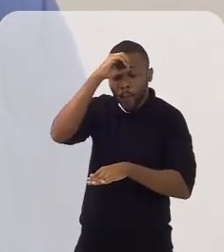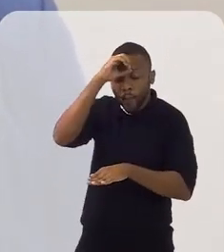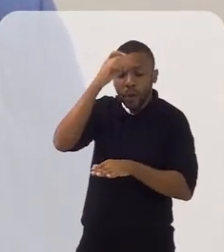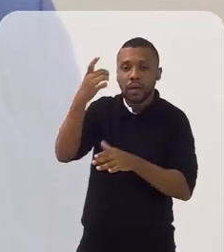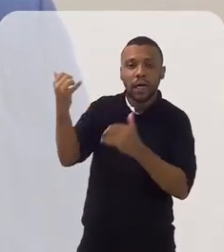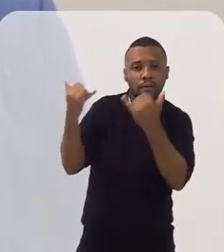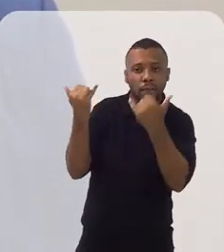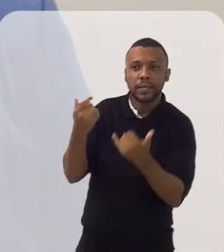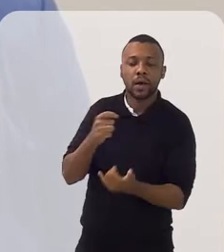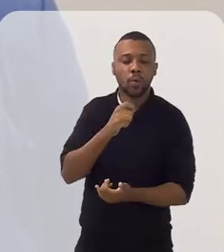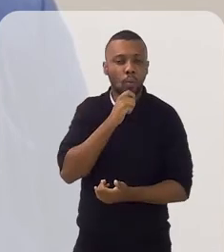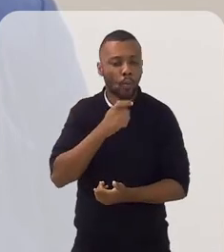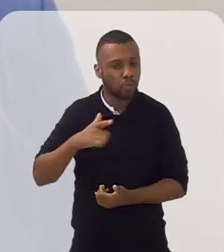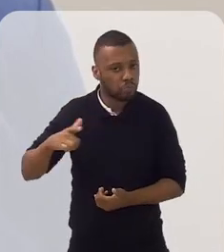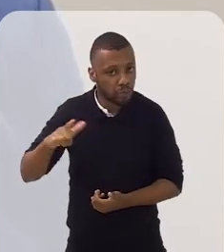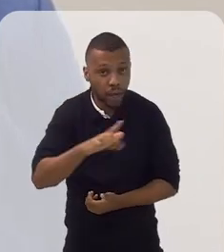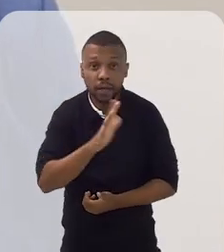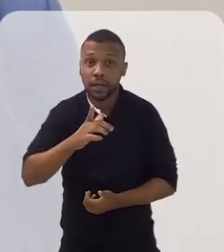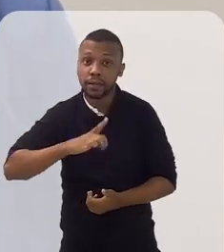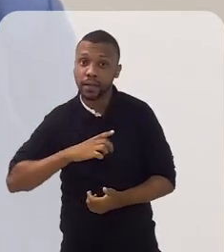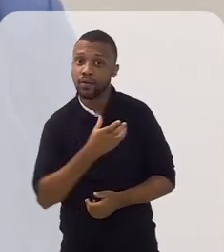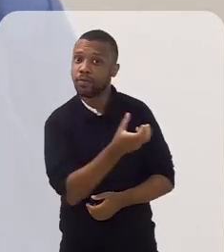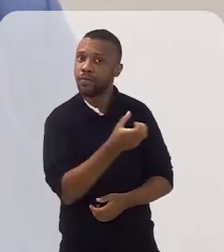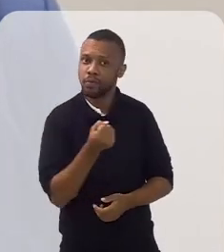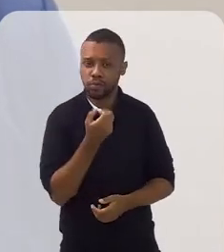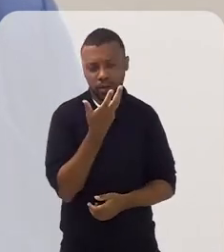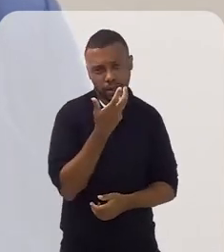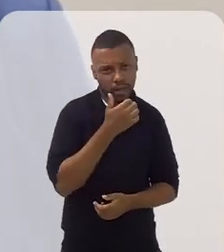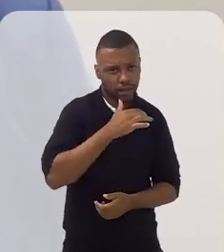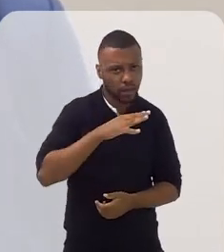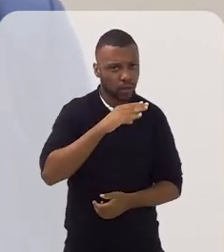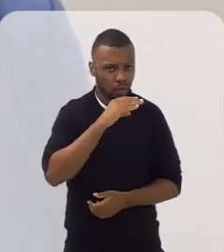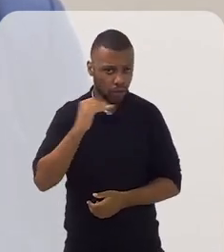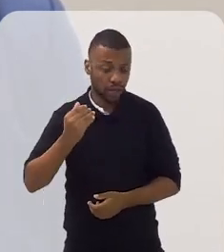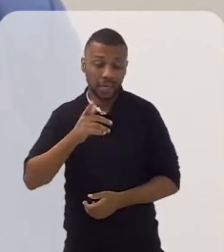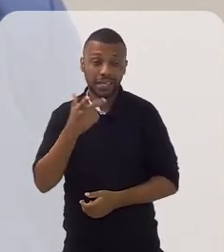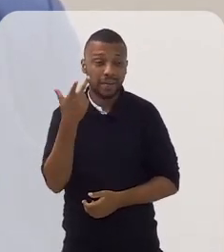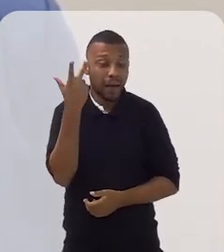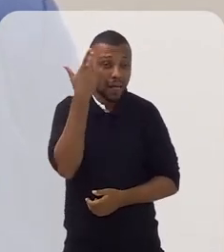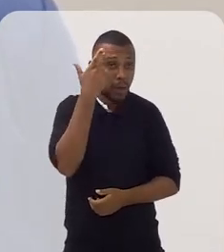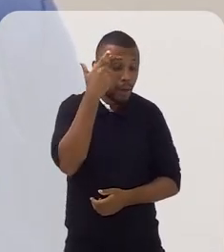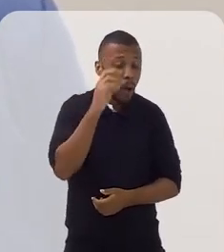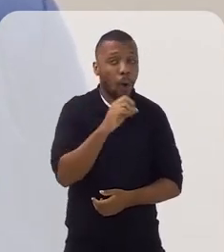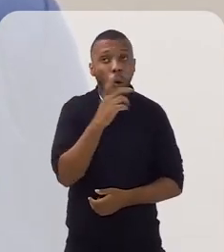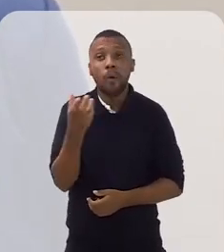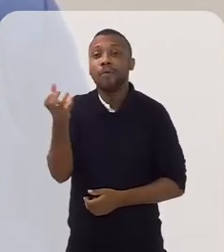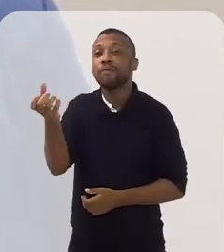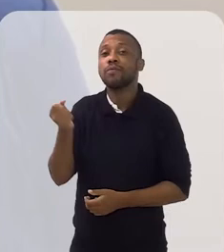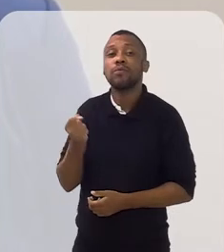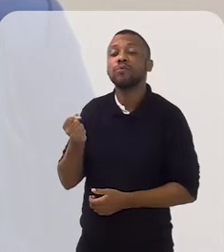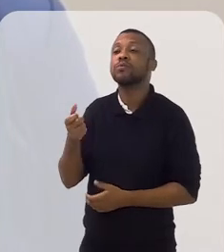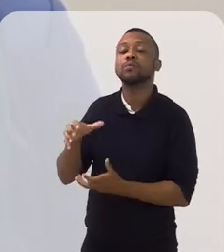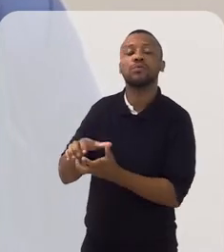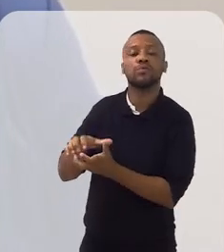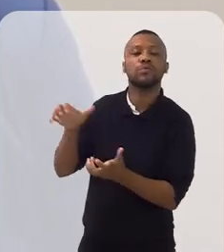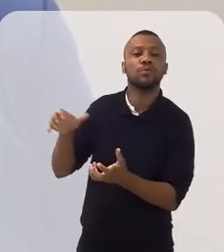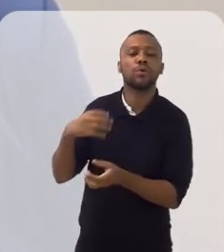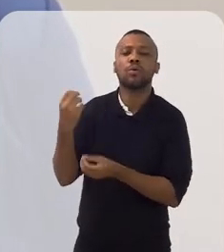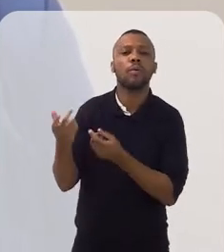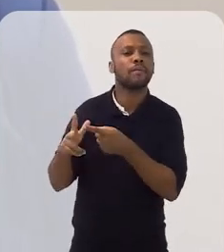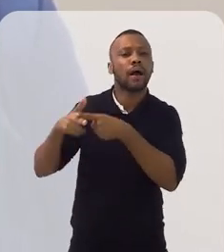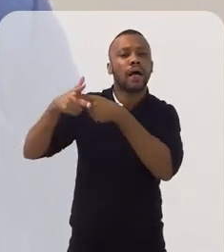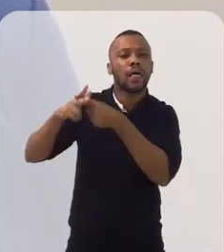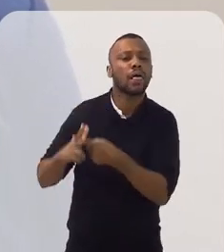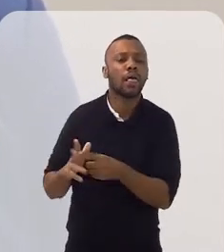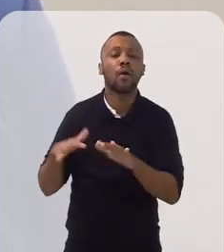sua cidade já tem o fundo da criança e adolescente, esse mais comum, porque já é de mais tempo, ou o fundo do idoso. Como fazer para